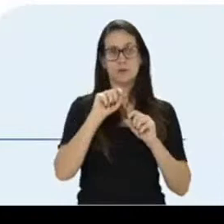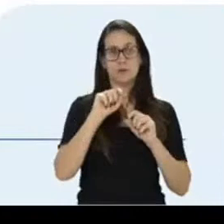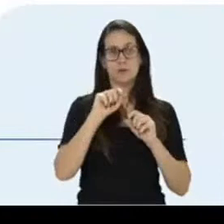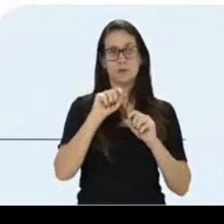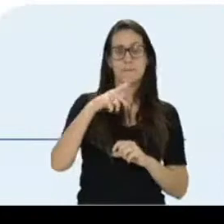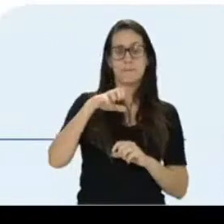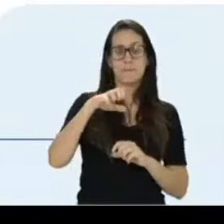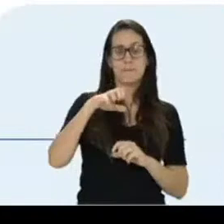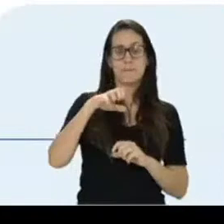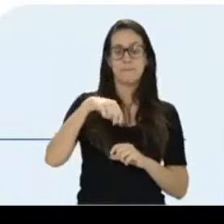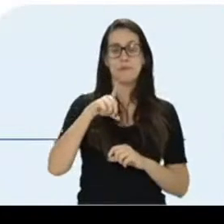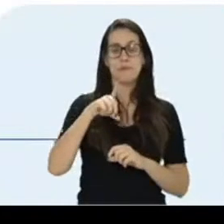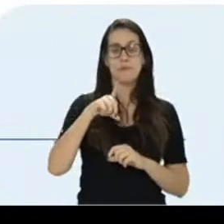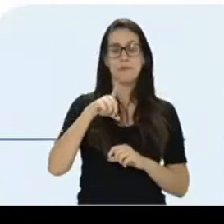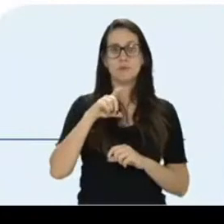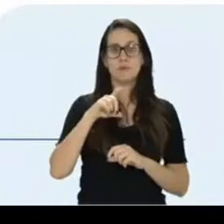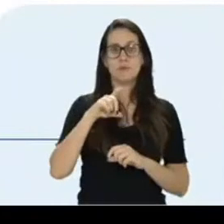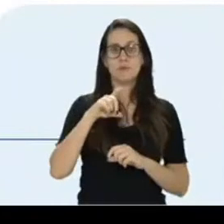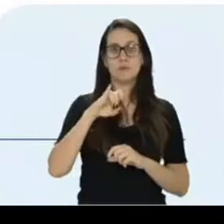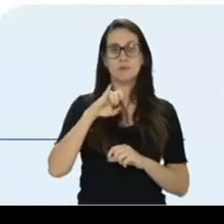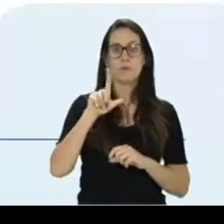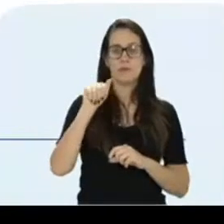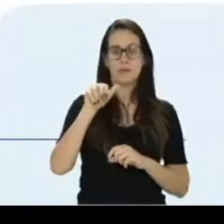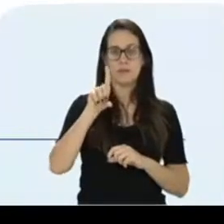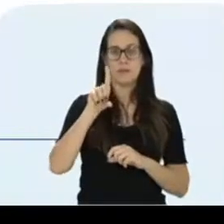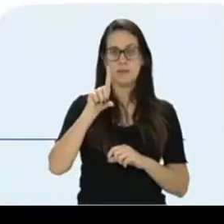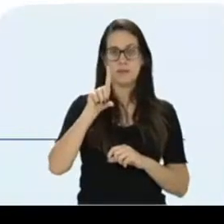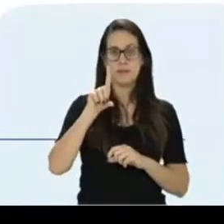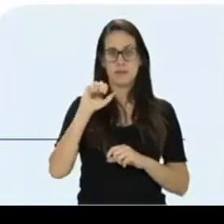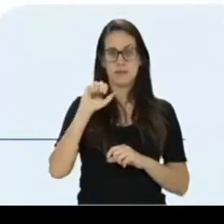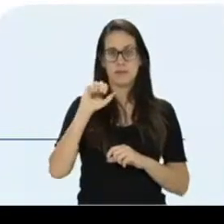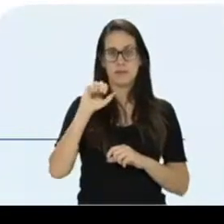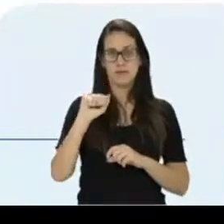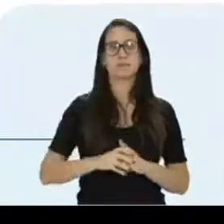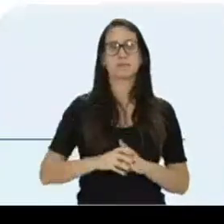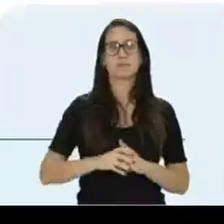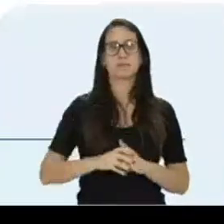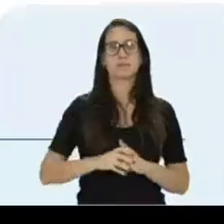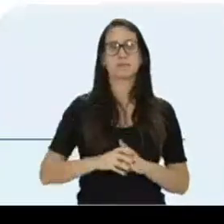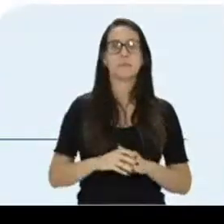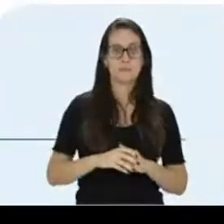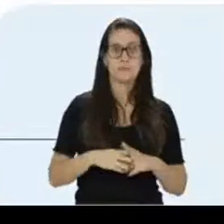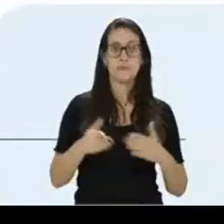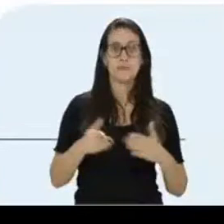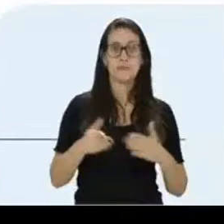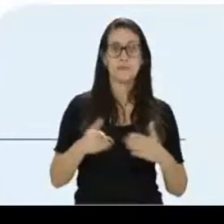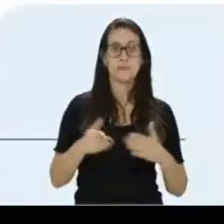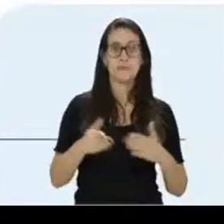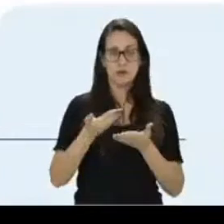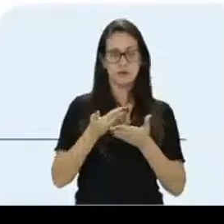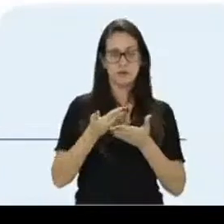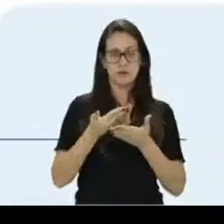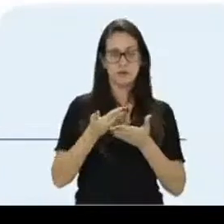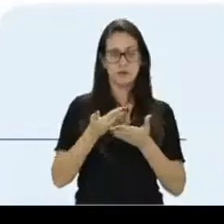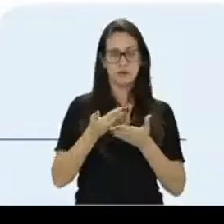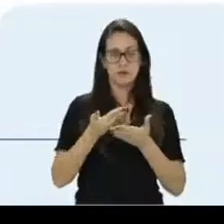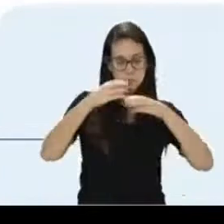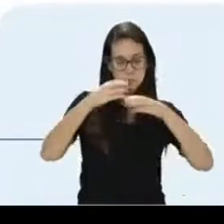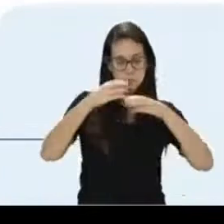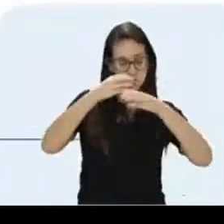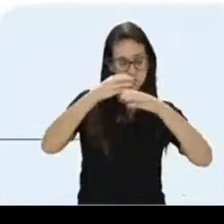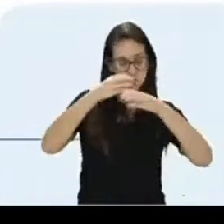ela possui, então, um apêndice na sua estrutura. Então, na nossa aula de hoje, na lâmina, no